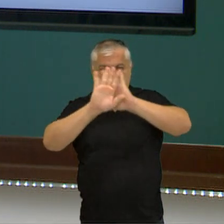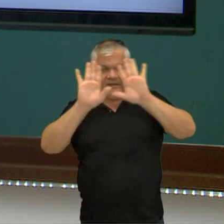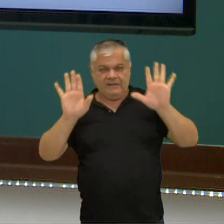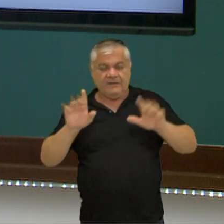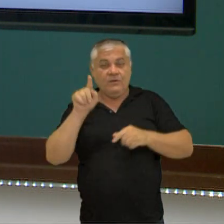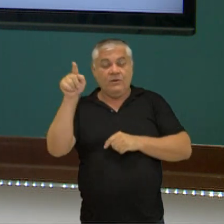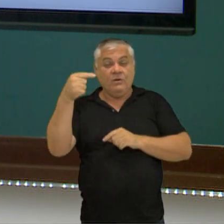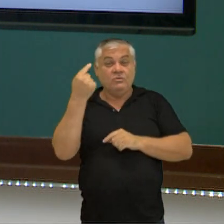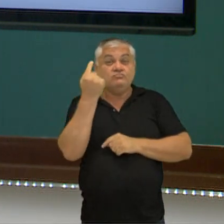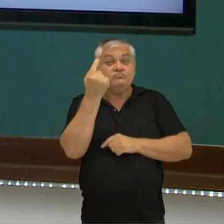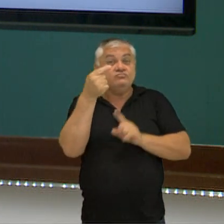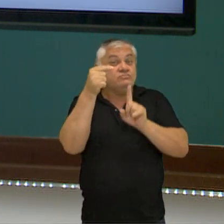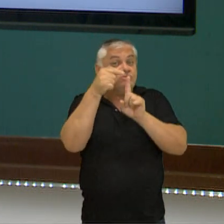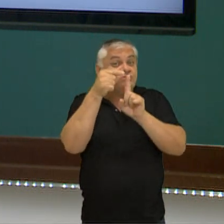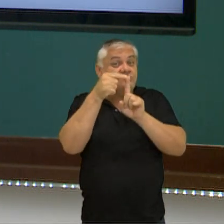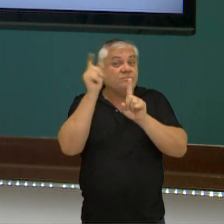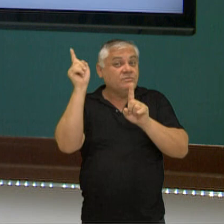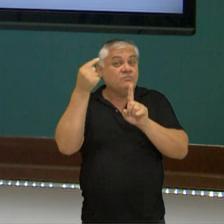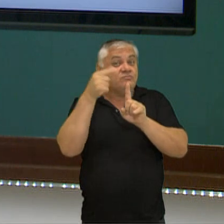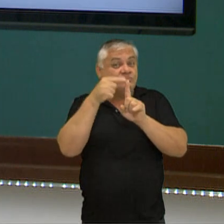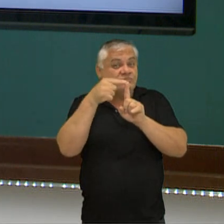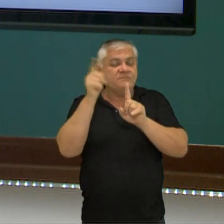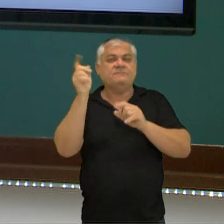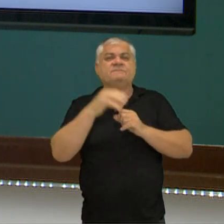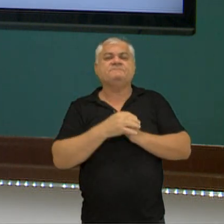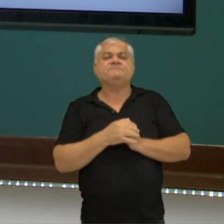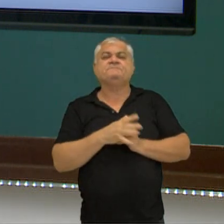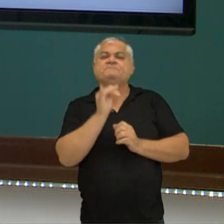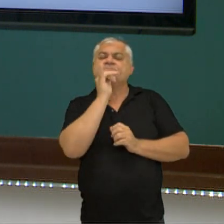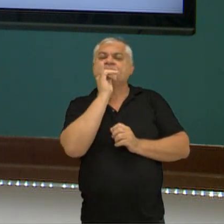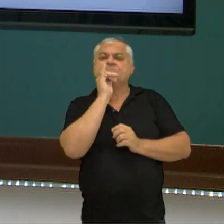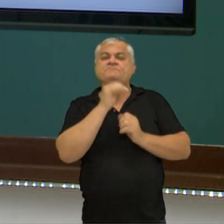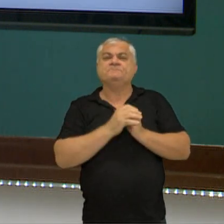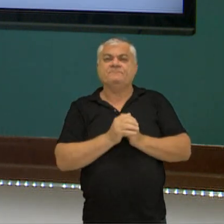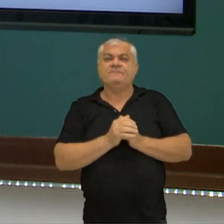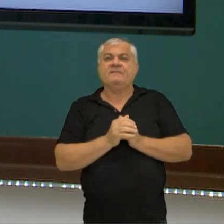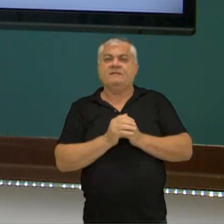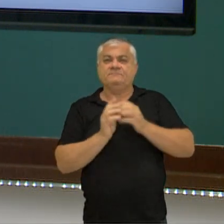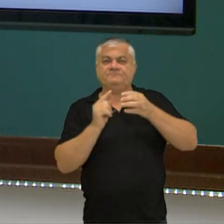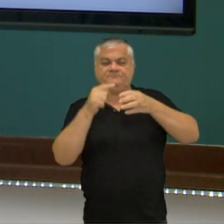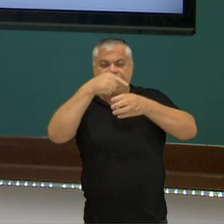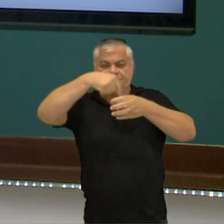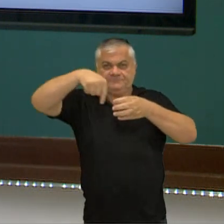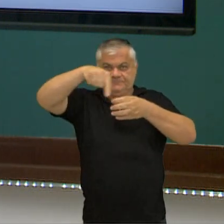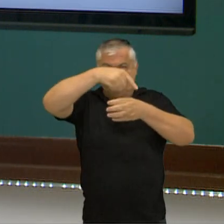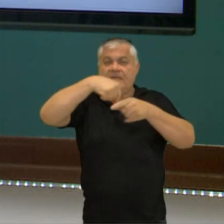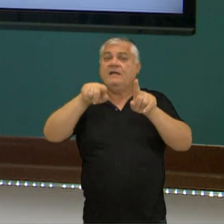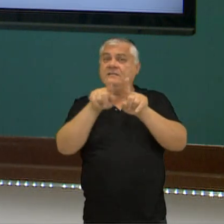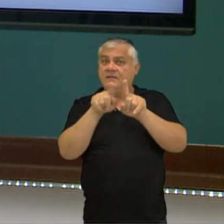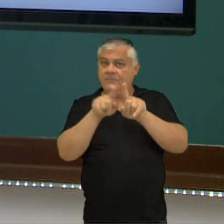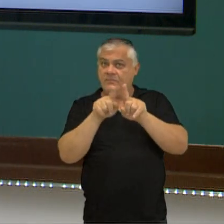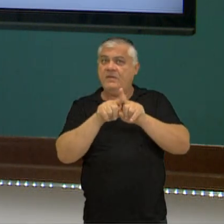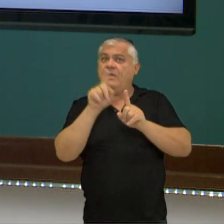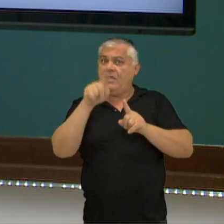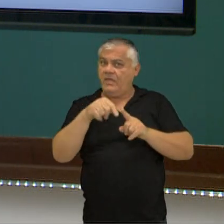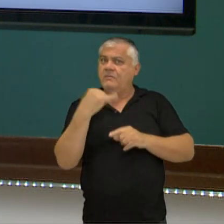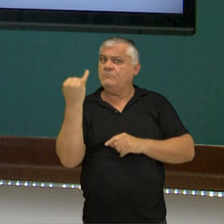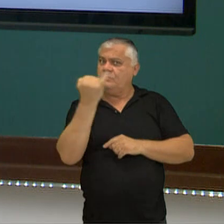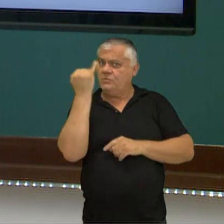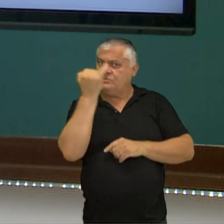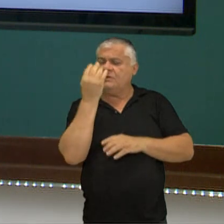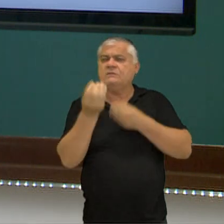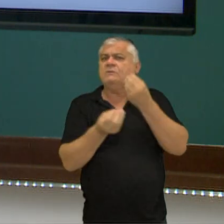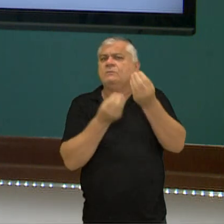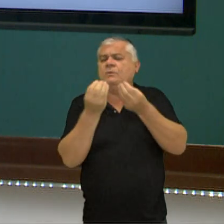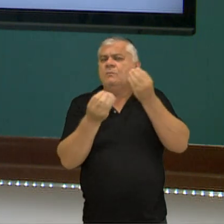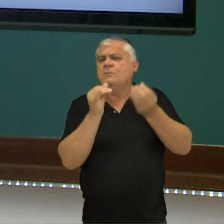dos tipos de sólido de revolução que a gente vai estudar. Ou, por exemplo, a circunferência também é um sólido de revolução. Pense qual que